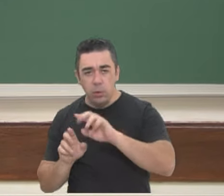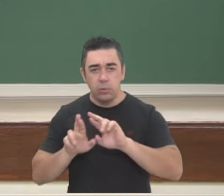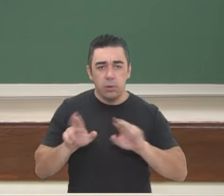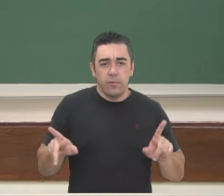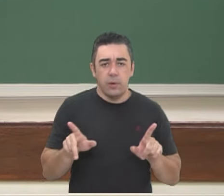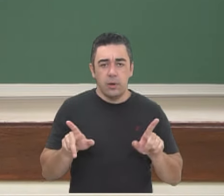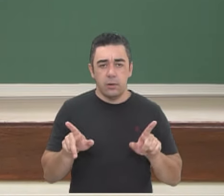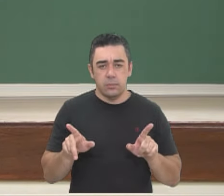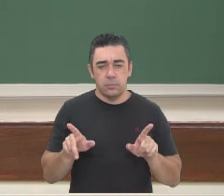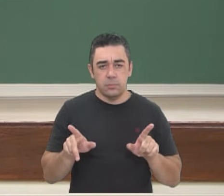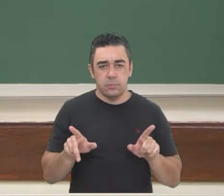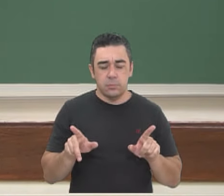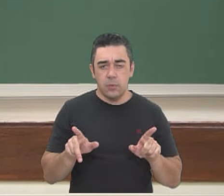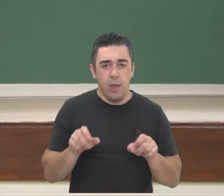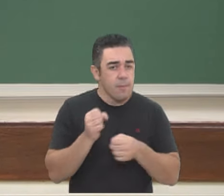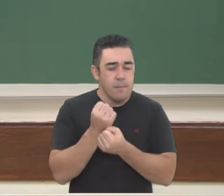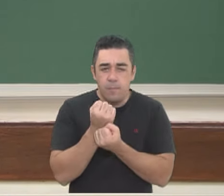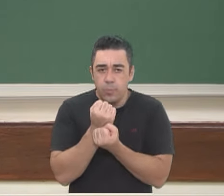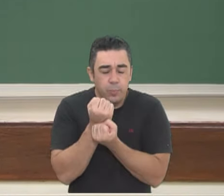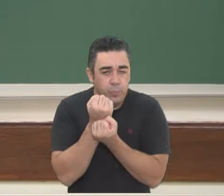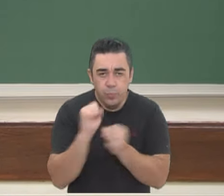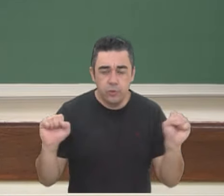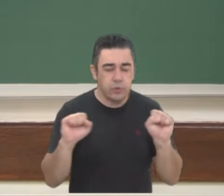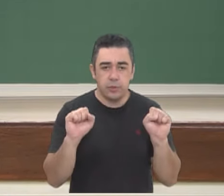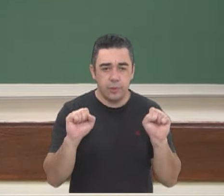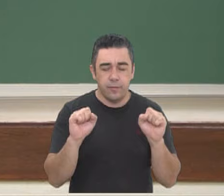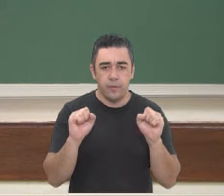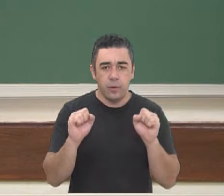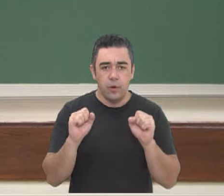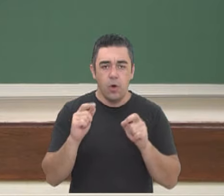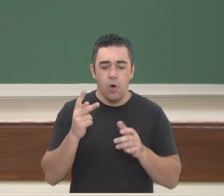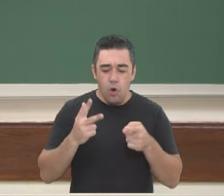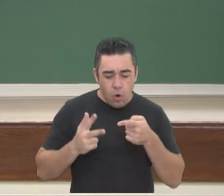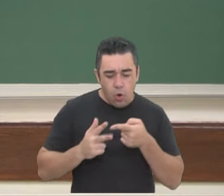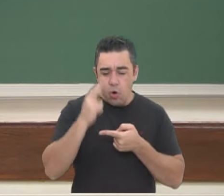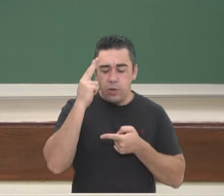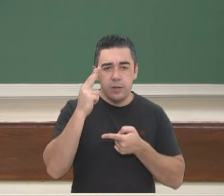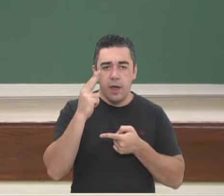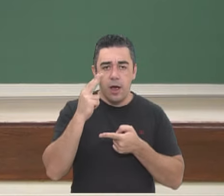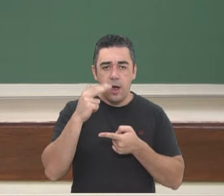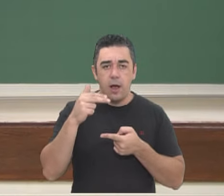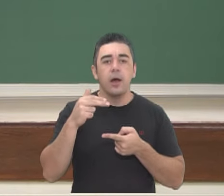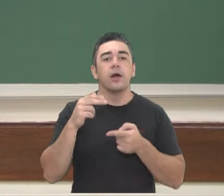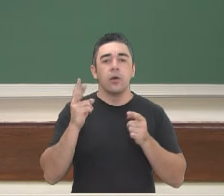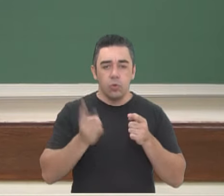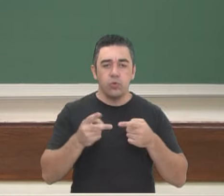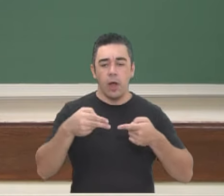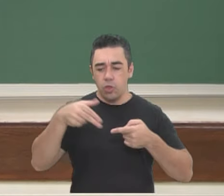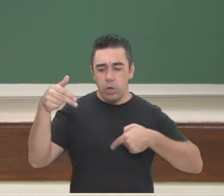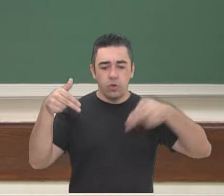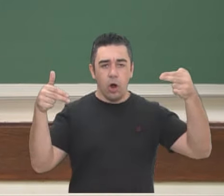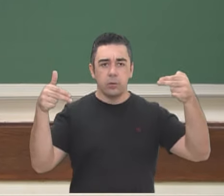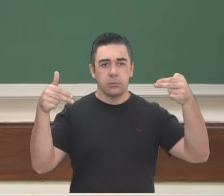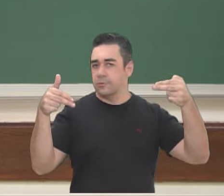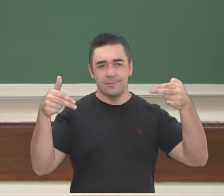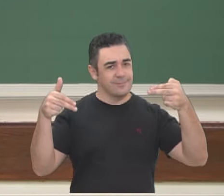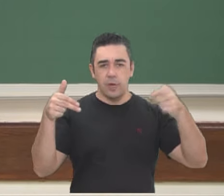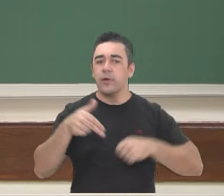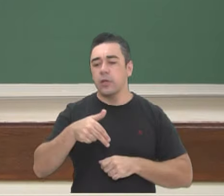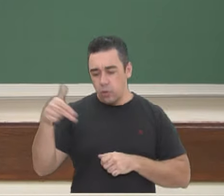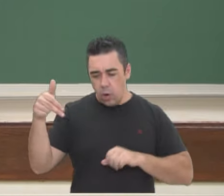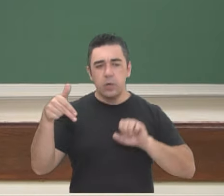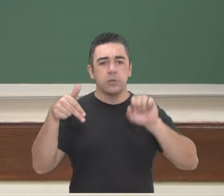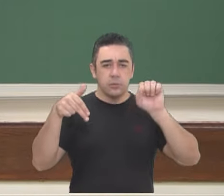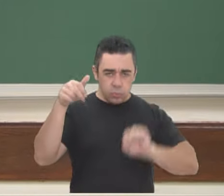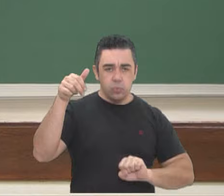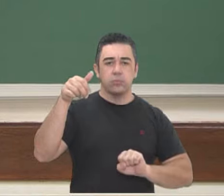polos é impossível fisicamente falando de você cortar um imã e ele ter apenas um